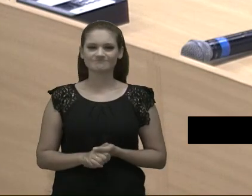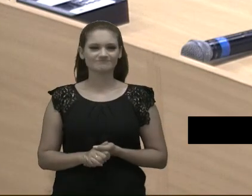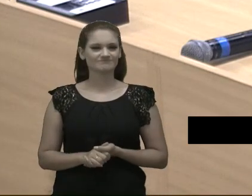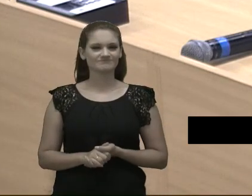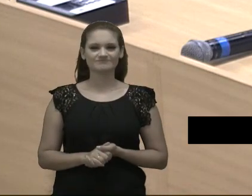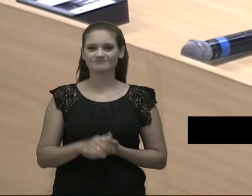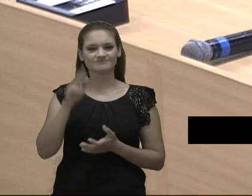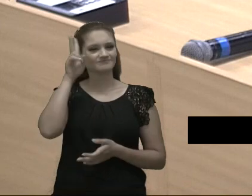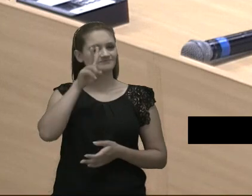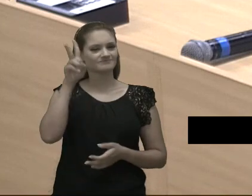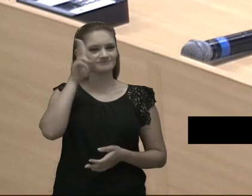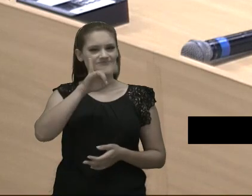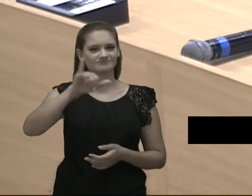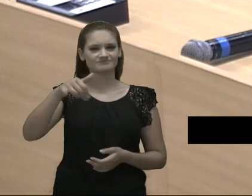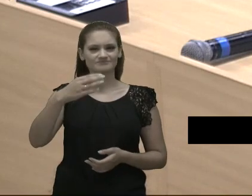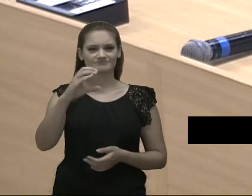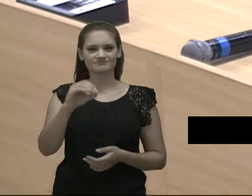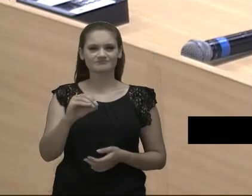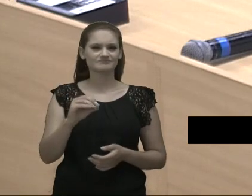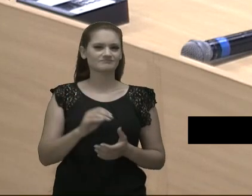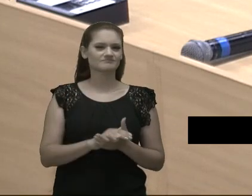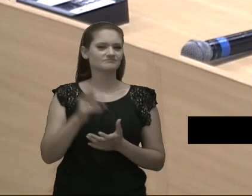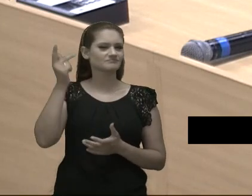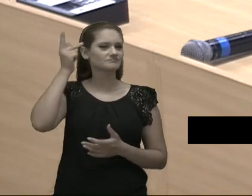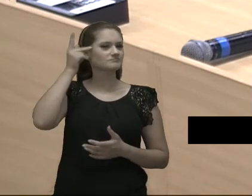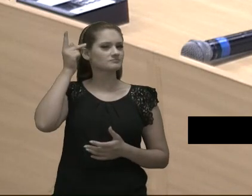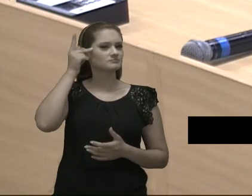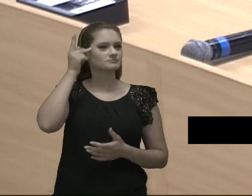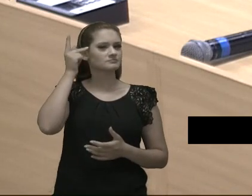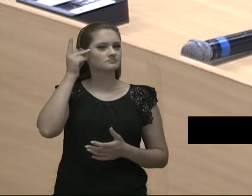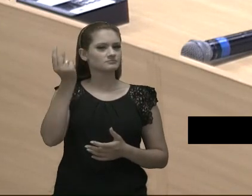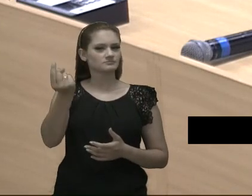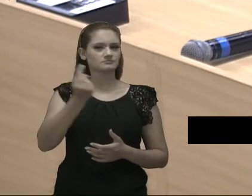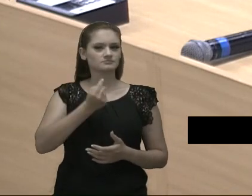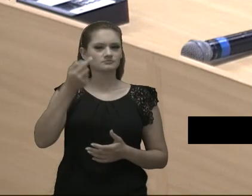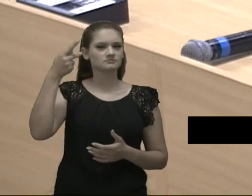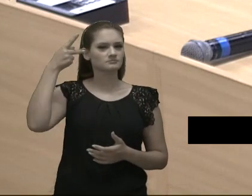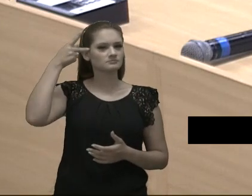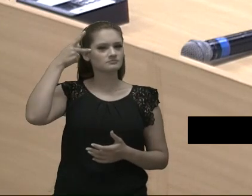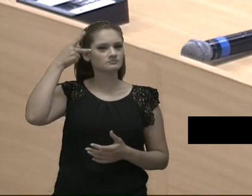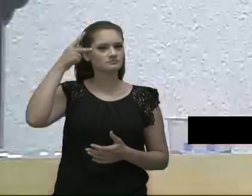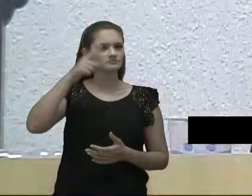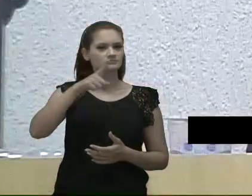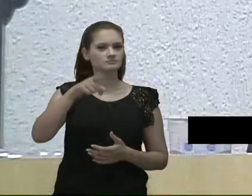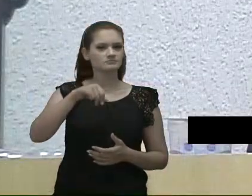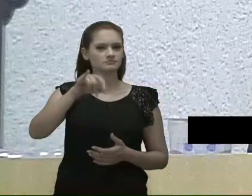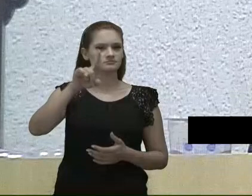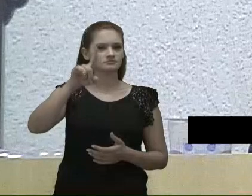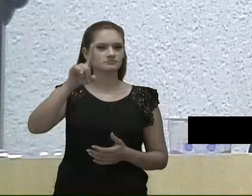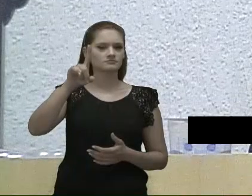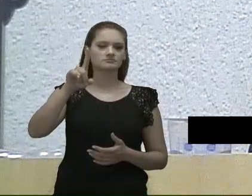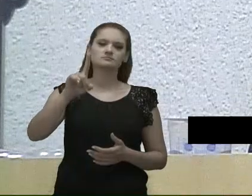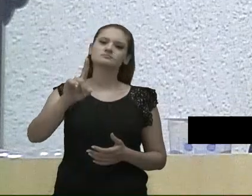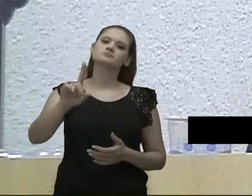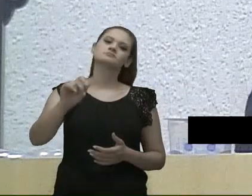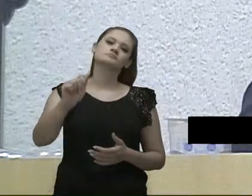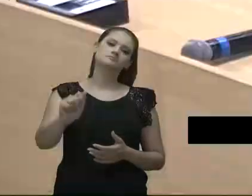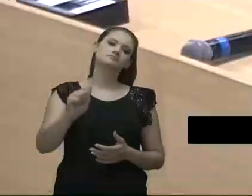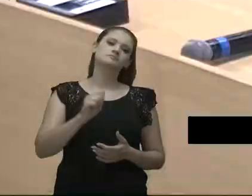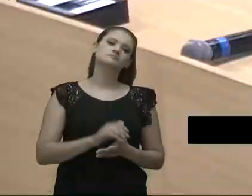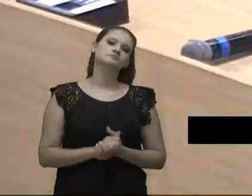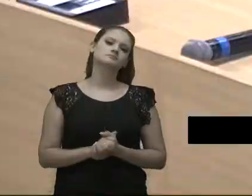não me lembro, são esses. Jô? São de São Paulo. Vieram de São Paulo. Zilda, Jô, e o senhor lembra mais alguém ou não?